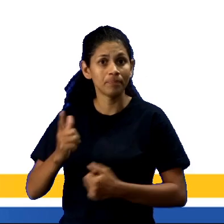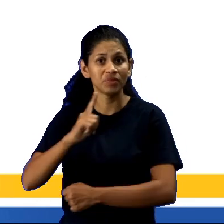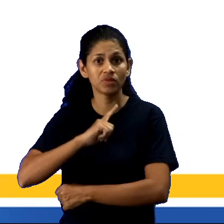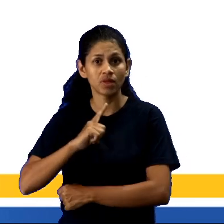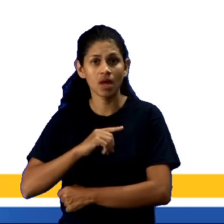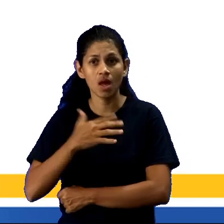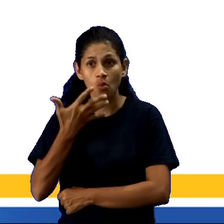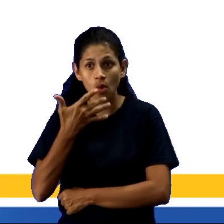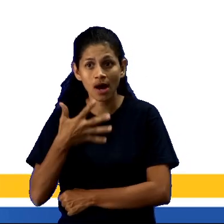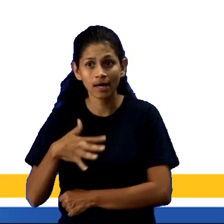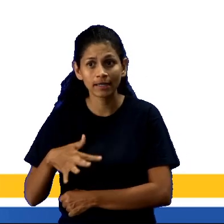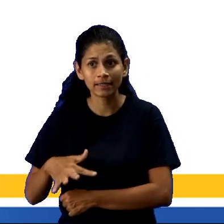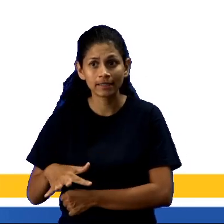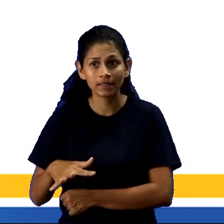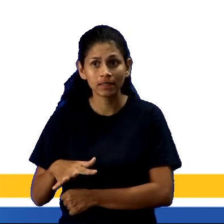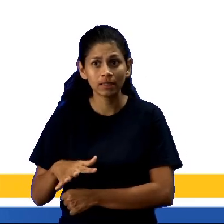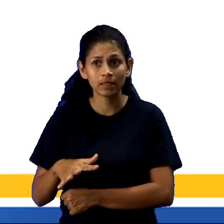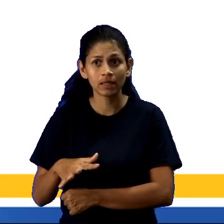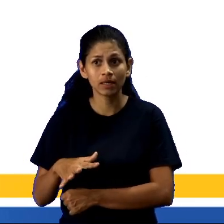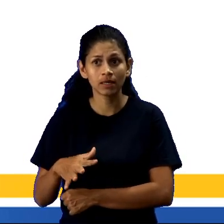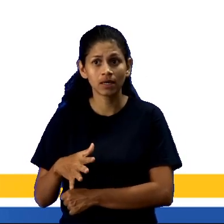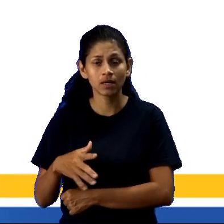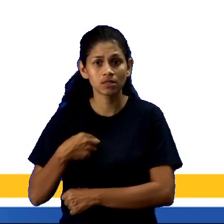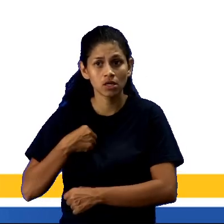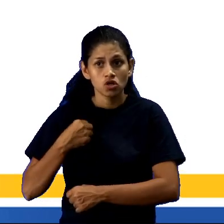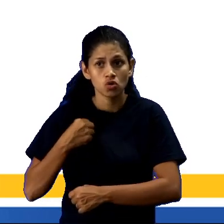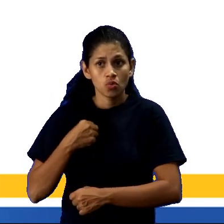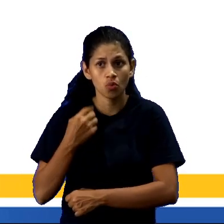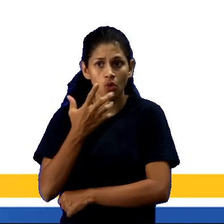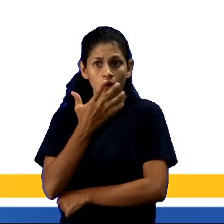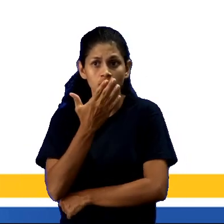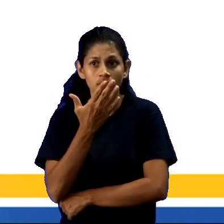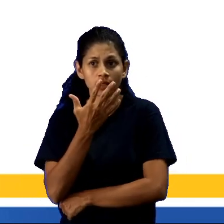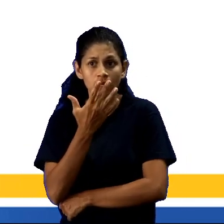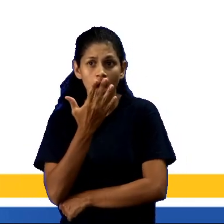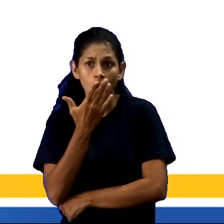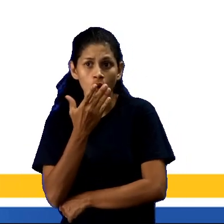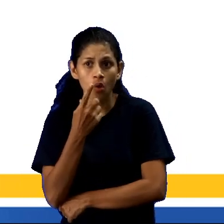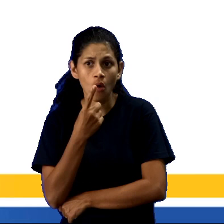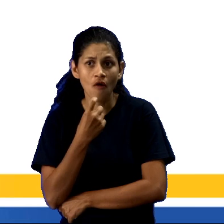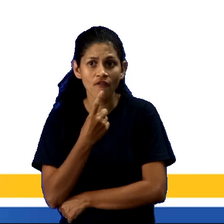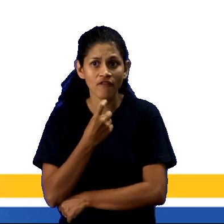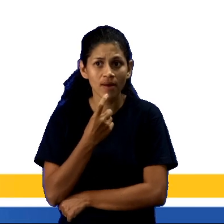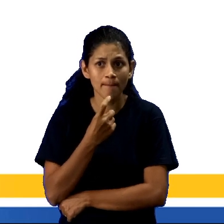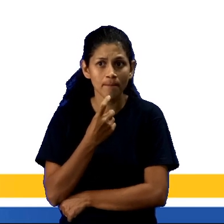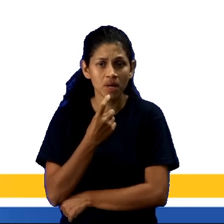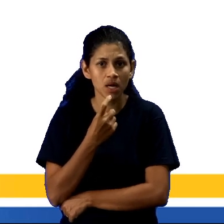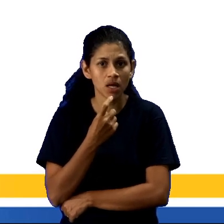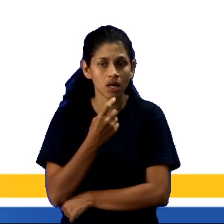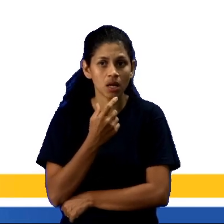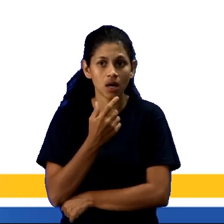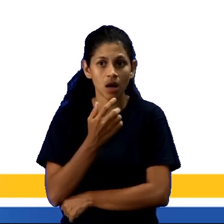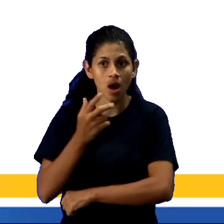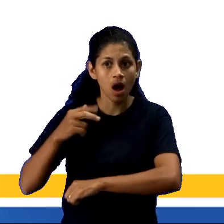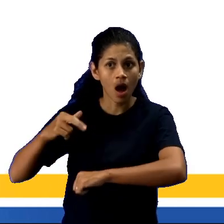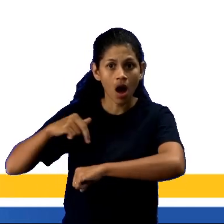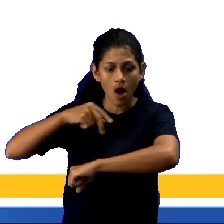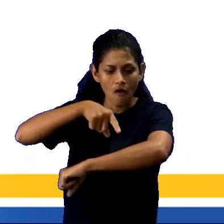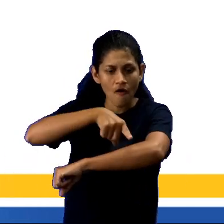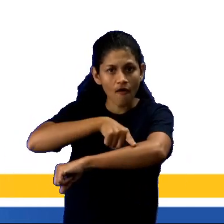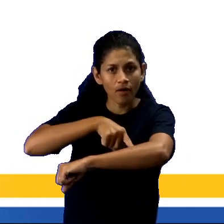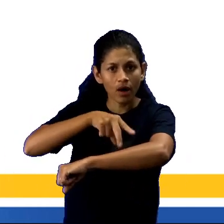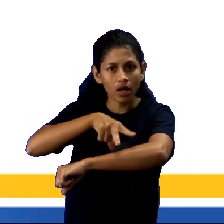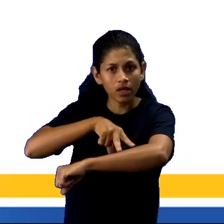blusa vermelha na frente do ônibus que não está andando na calçada. Olhem no carro bem na frente que vocês veem